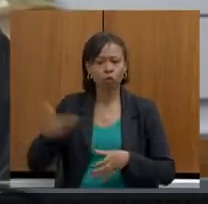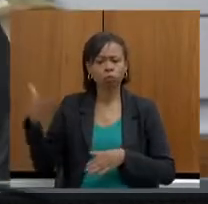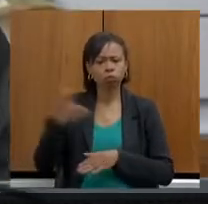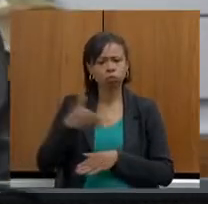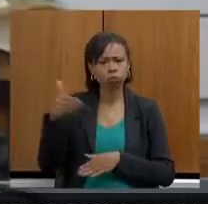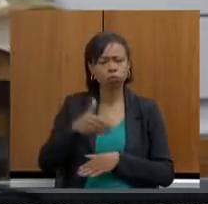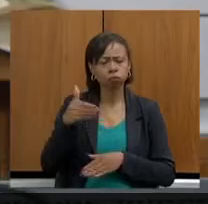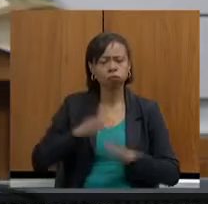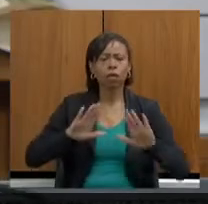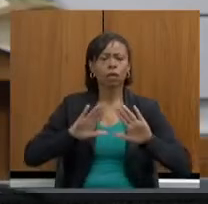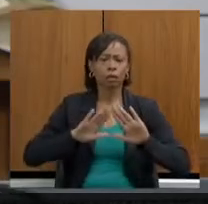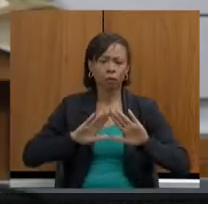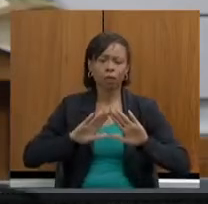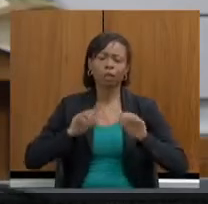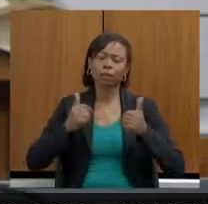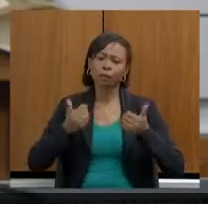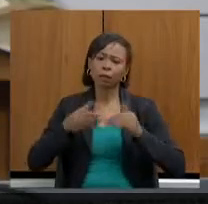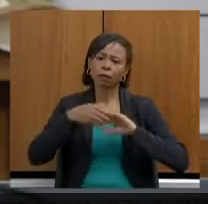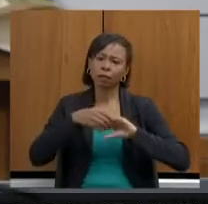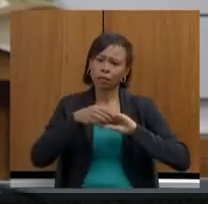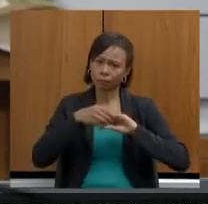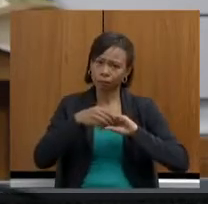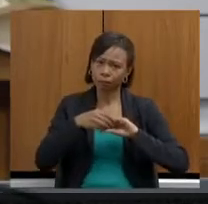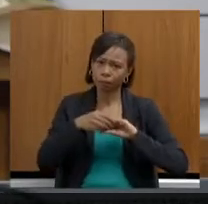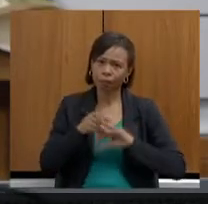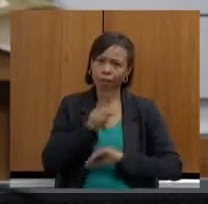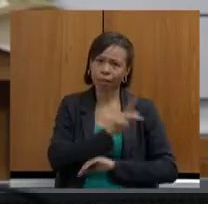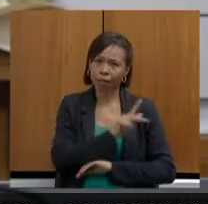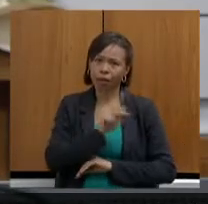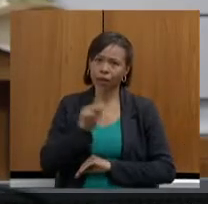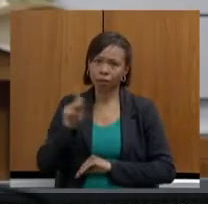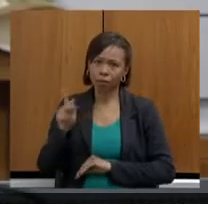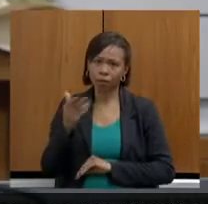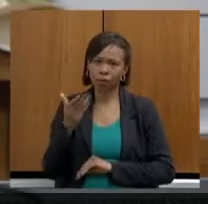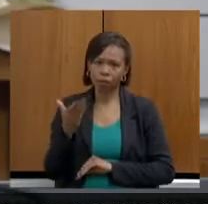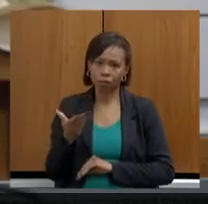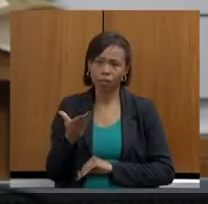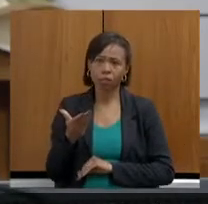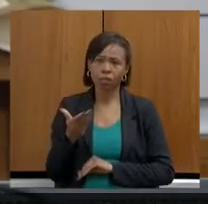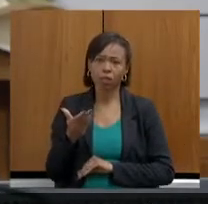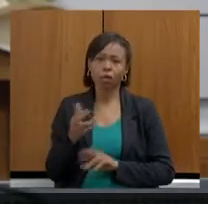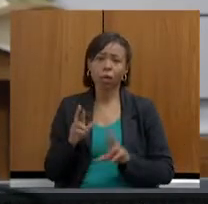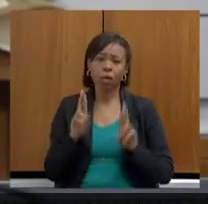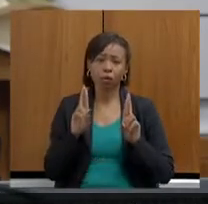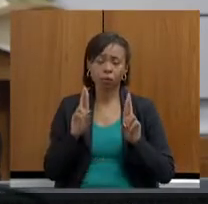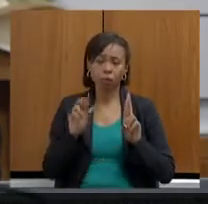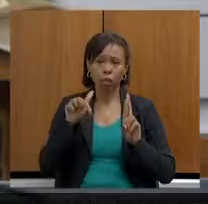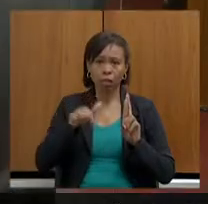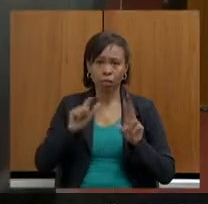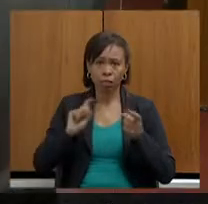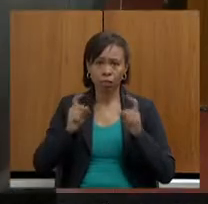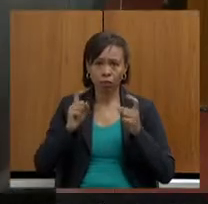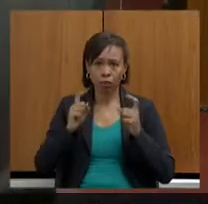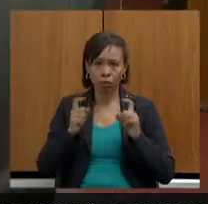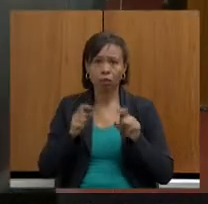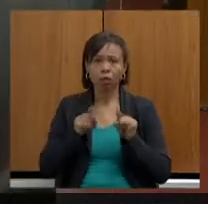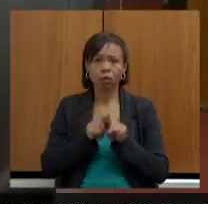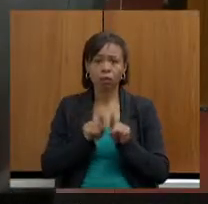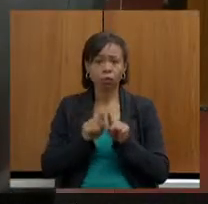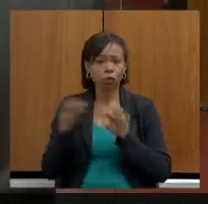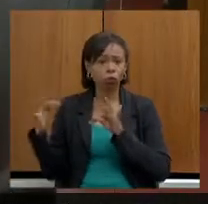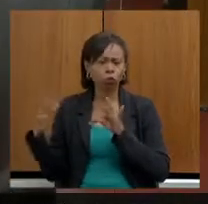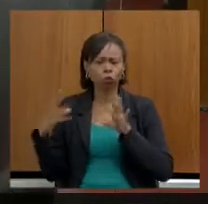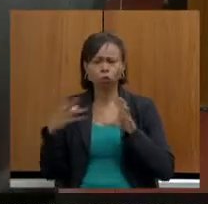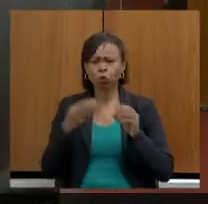na casa então eu quero cumprimentar o presidente pela surpresa está presidindo esta reunião cumprimentar todos os